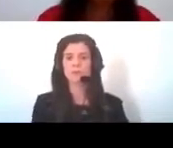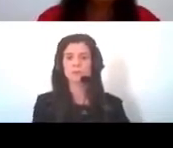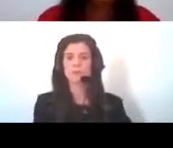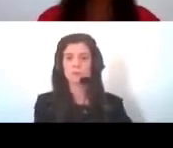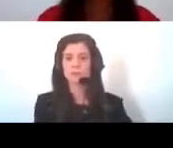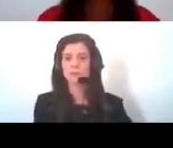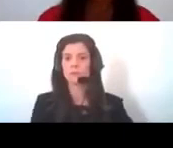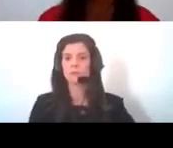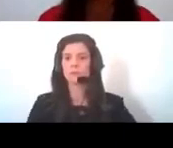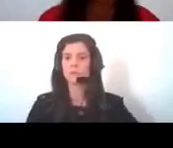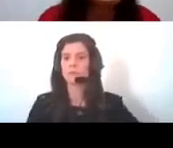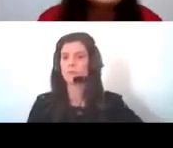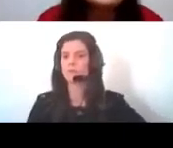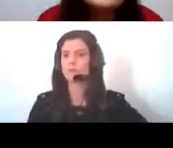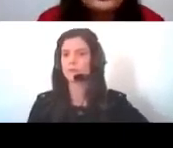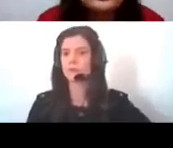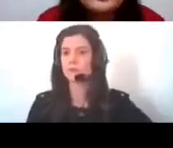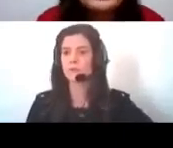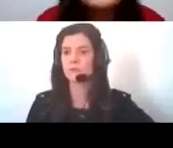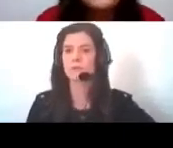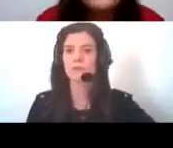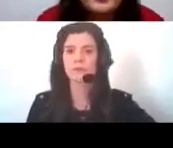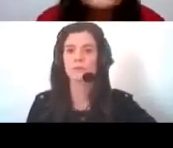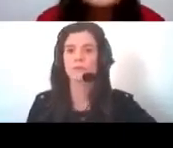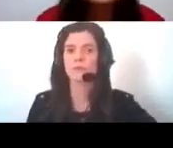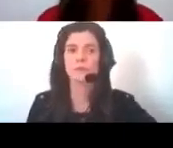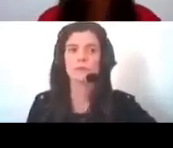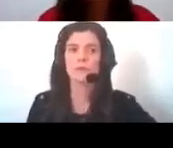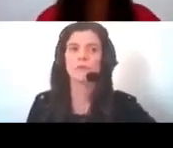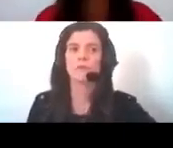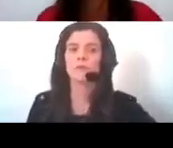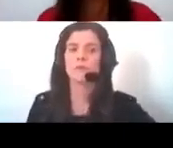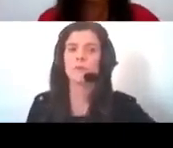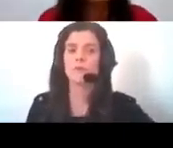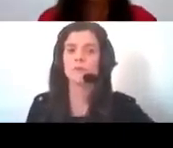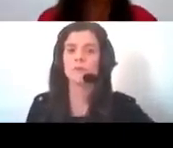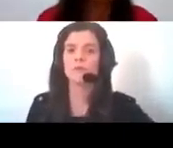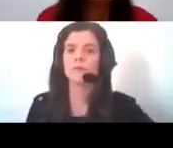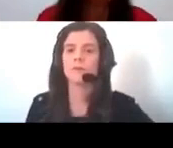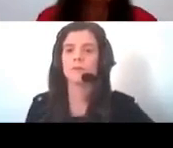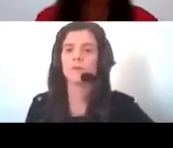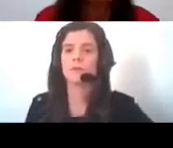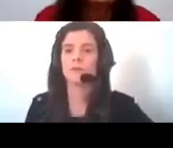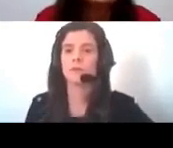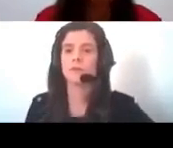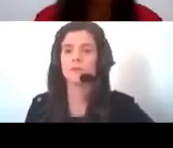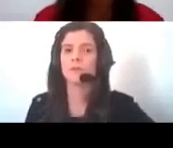fundamental completo e 4% ensino fundamental incompleto. O que a gente espera de vocês enquanto gestores? Que